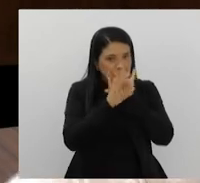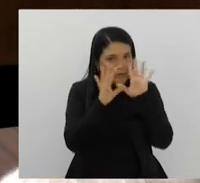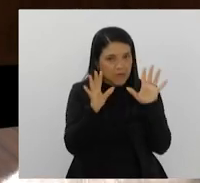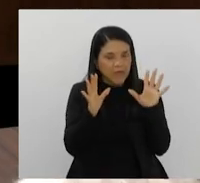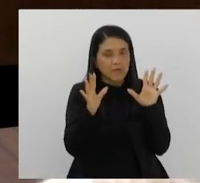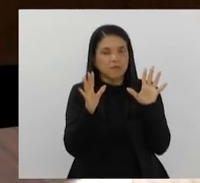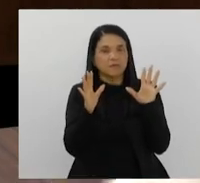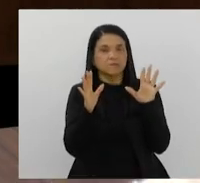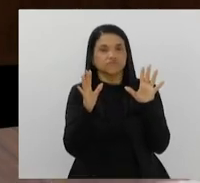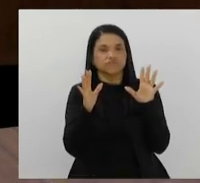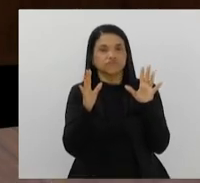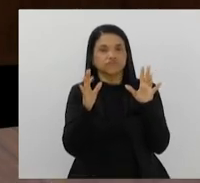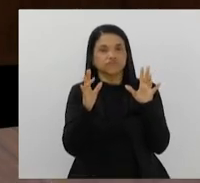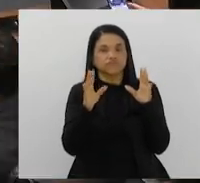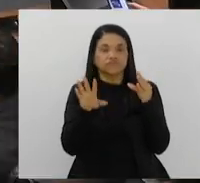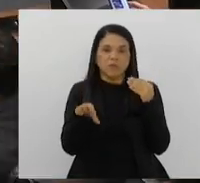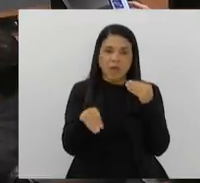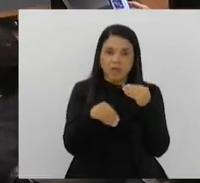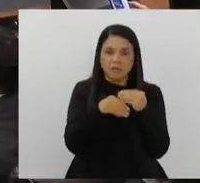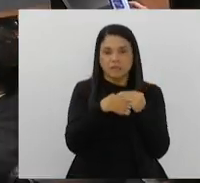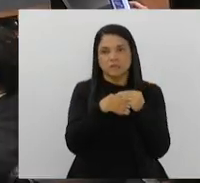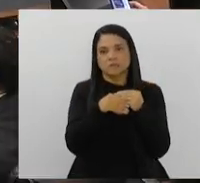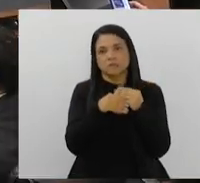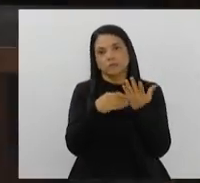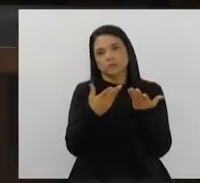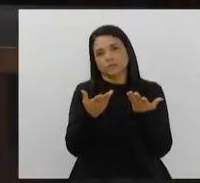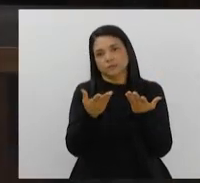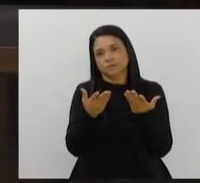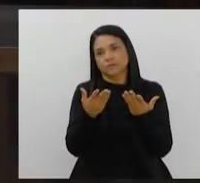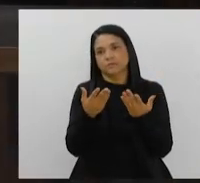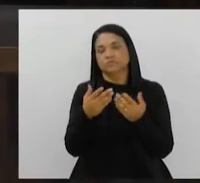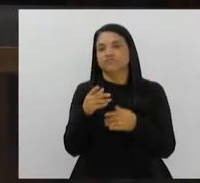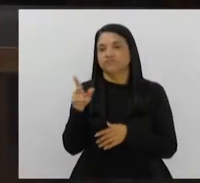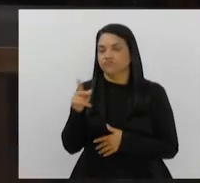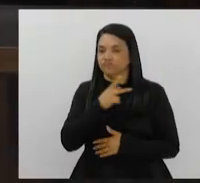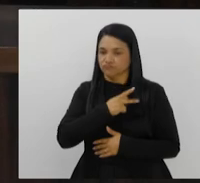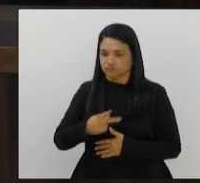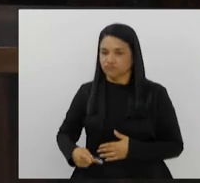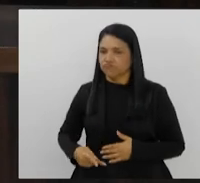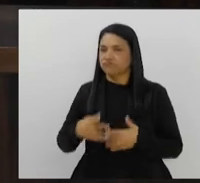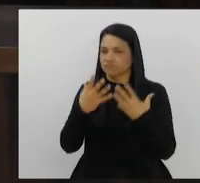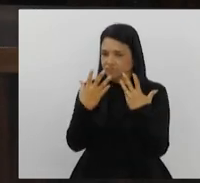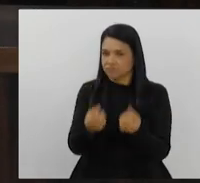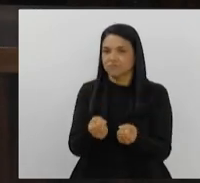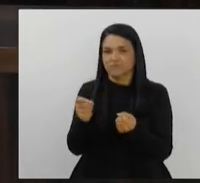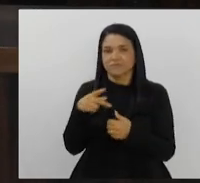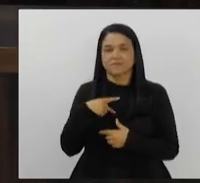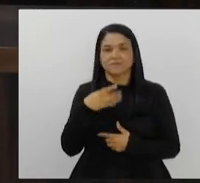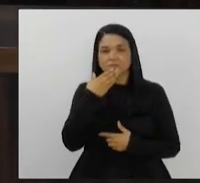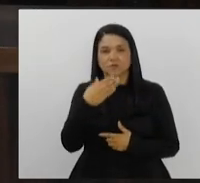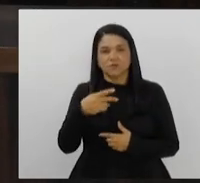insofismável da anexação. A presidente defere seu pedido, tá, Luiz Paulo?